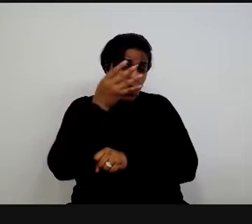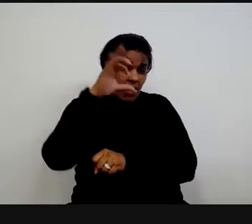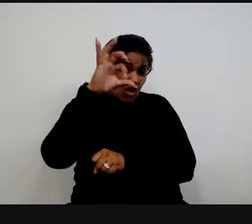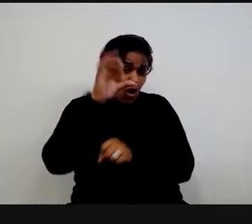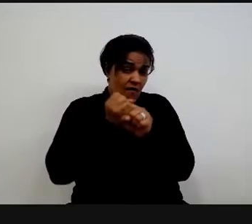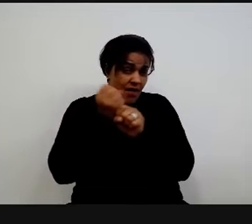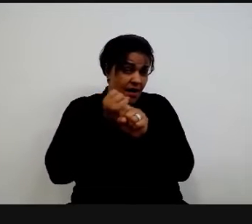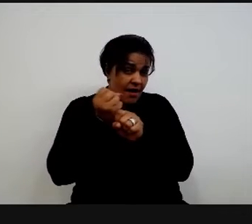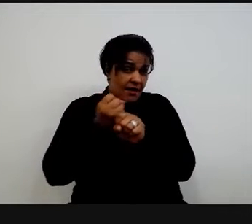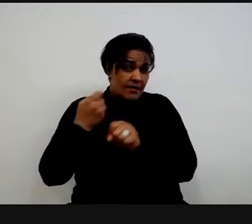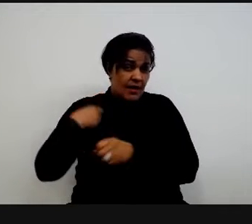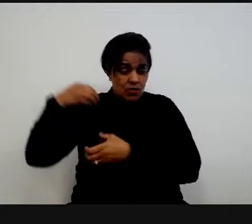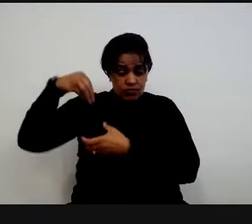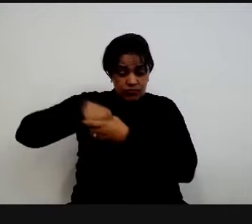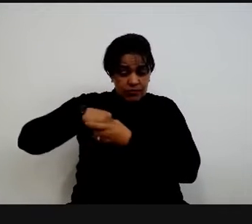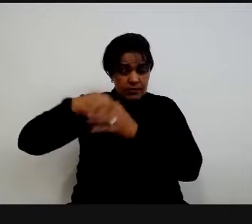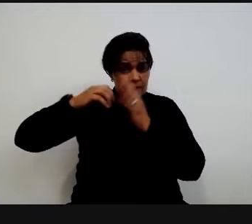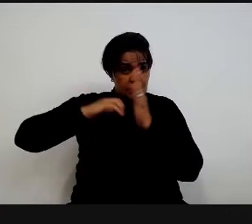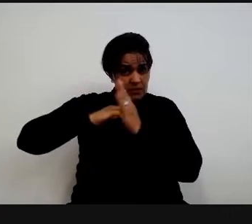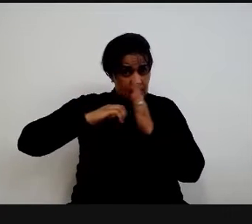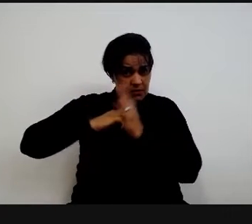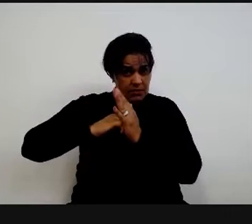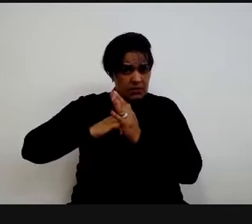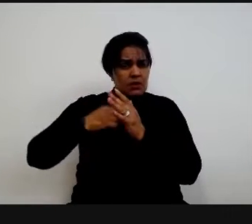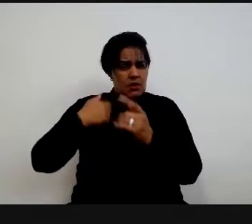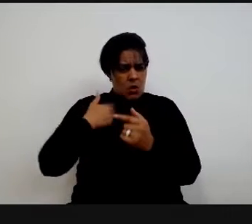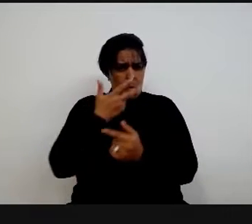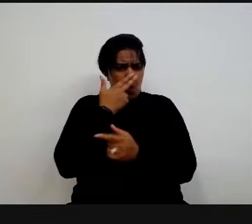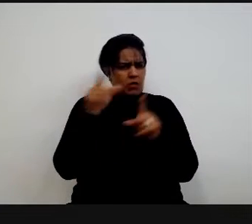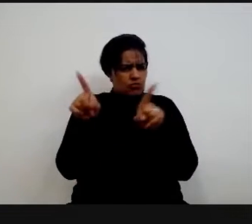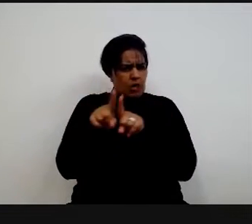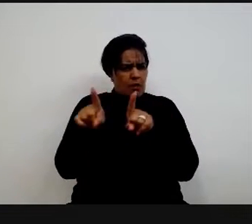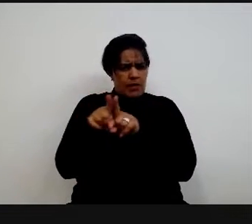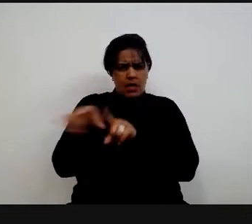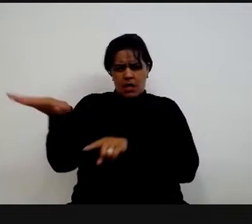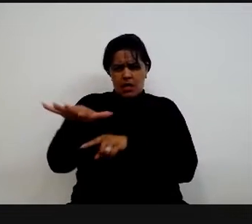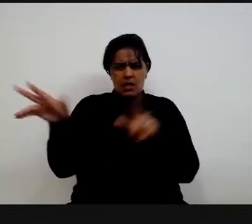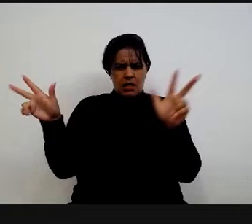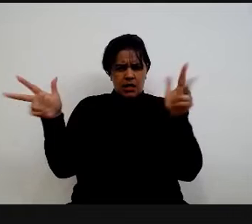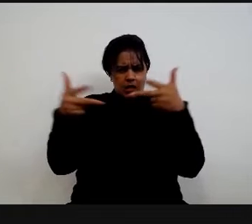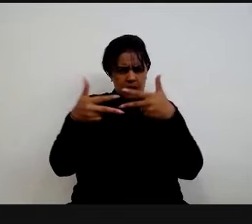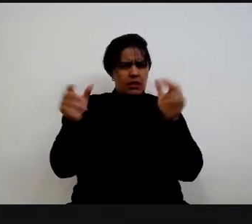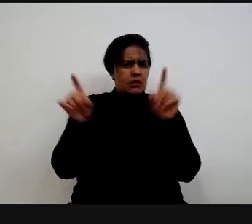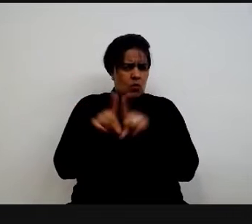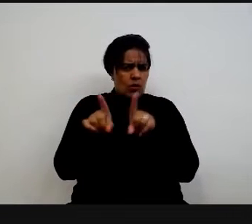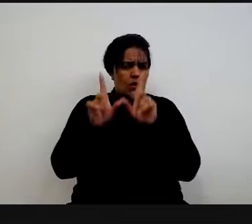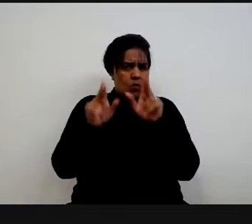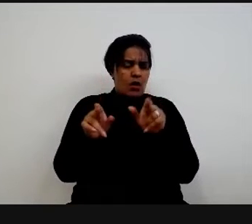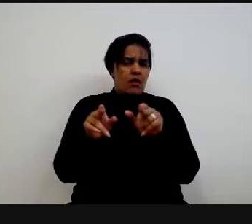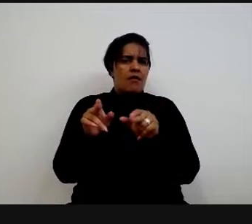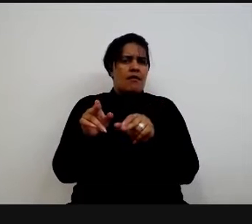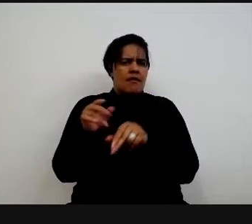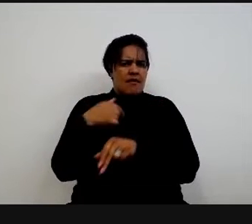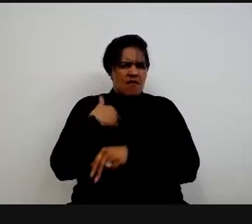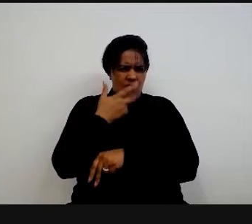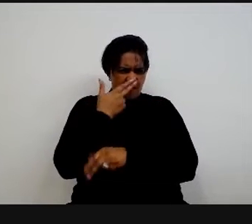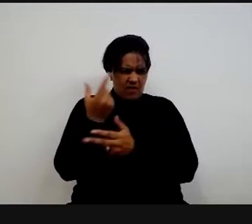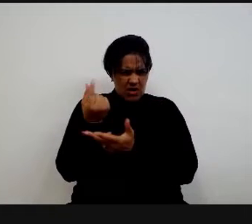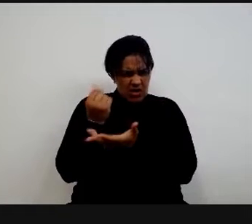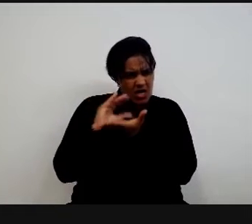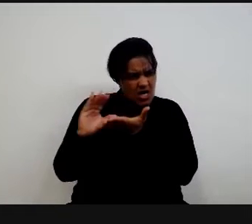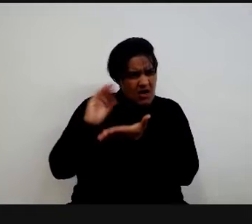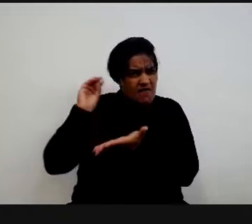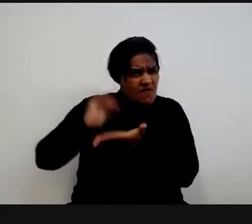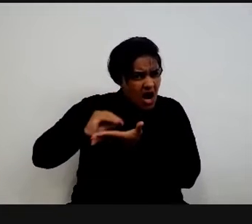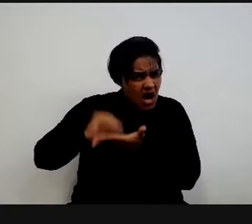estou aqui dentro, e acredito que nas câmaras municipais e nas assembleias também assim, faltasse recurso para a Casa Legislativa funcionar.